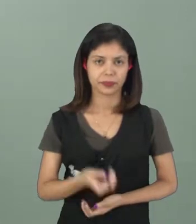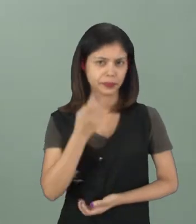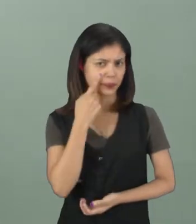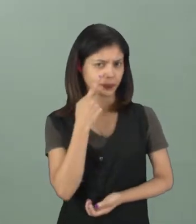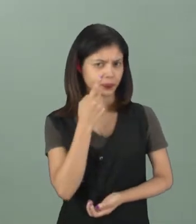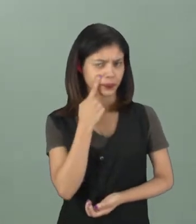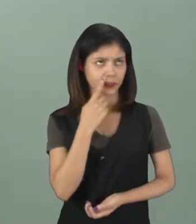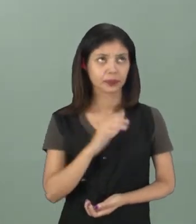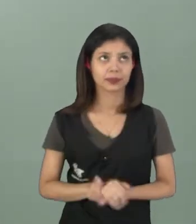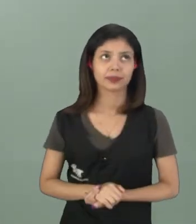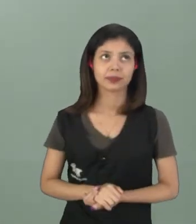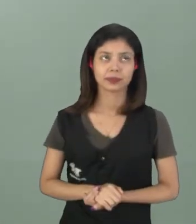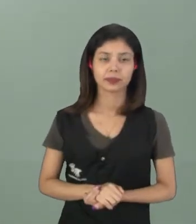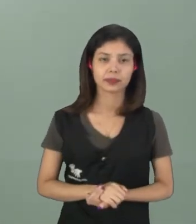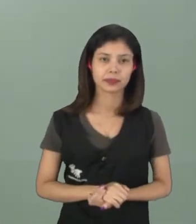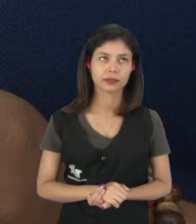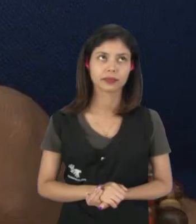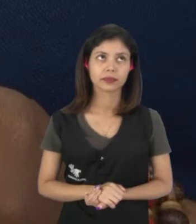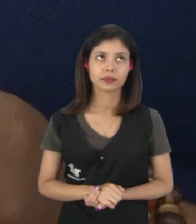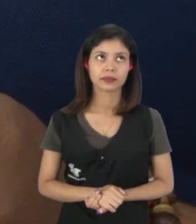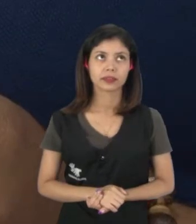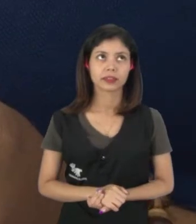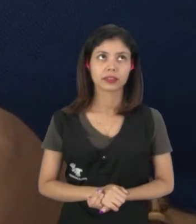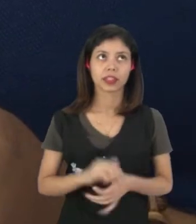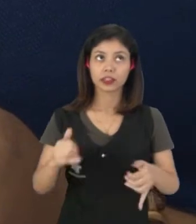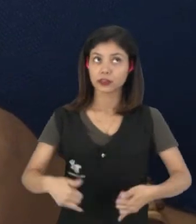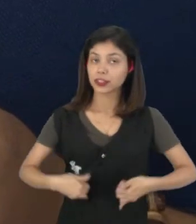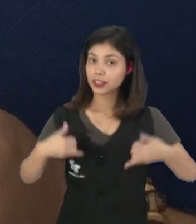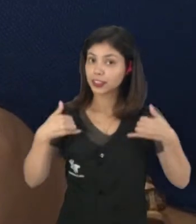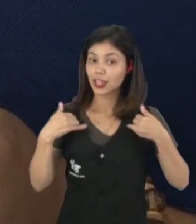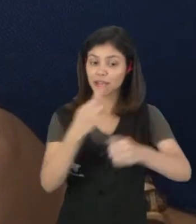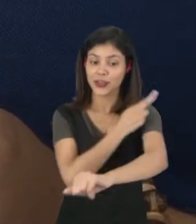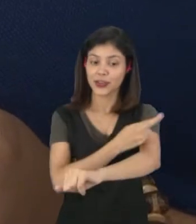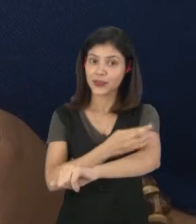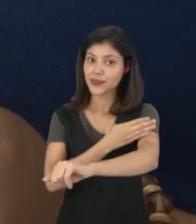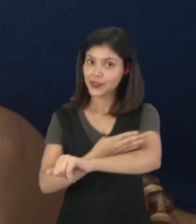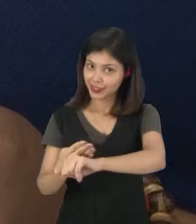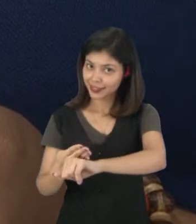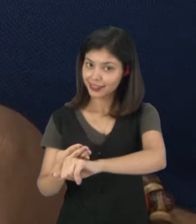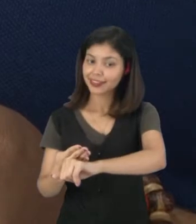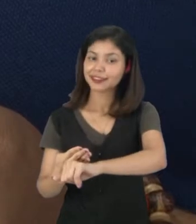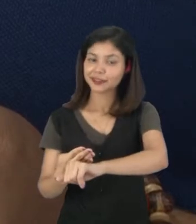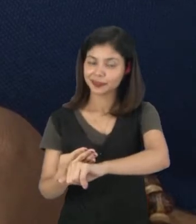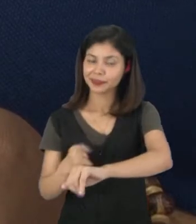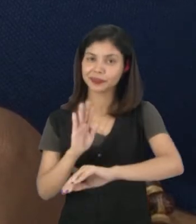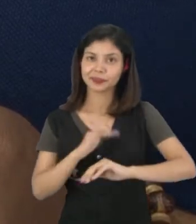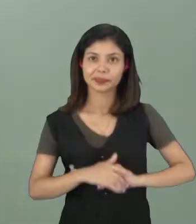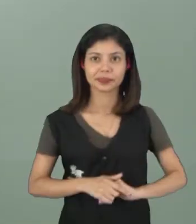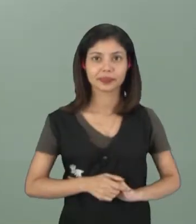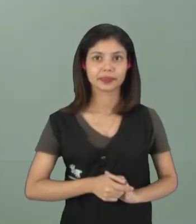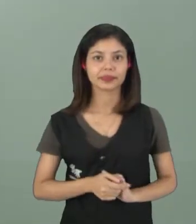olha esta daqui aniversário de Rio Branco